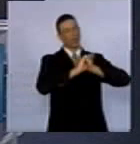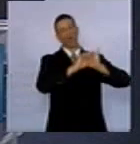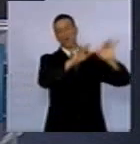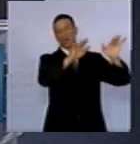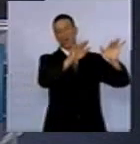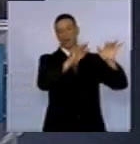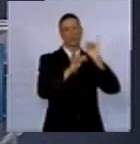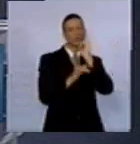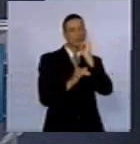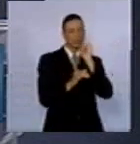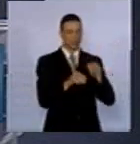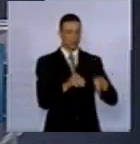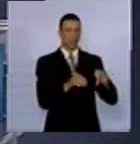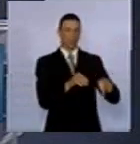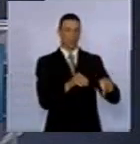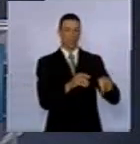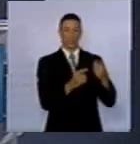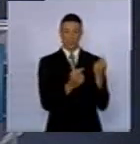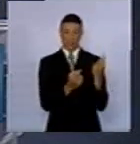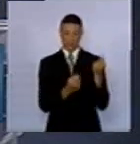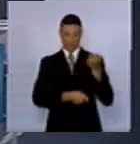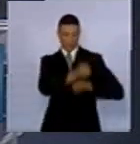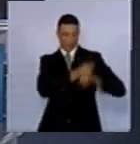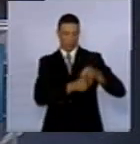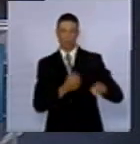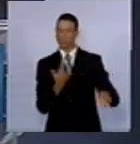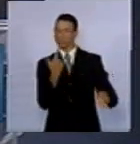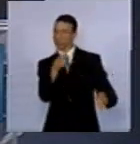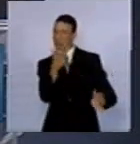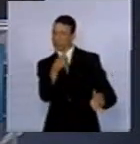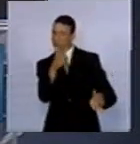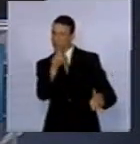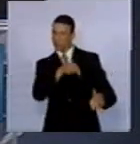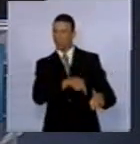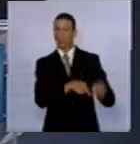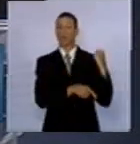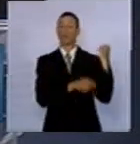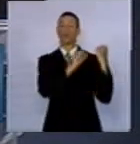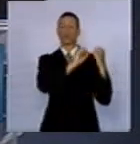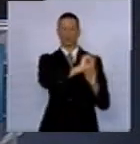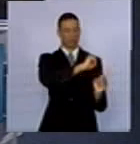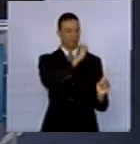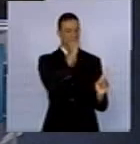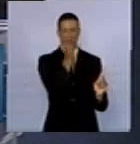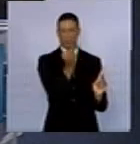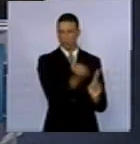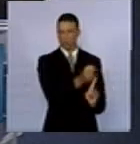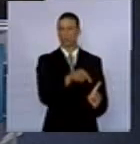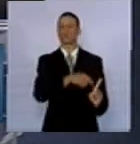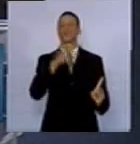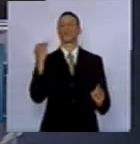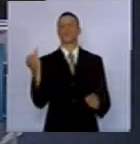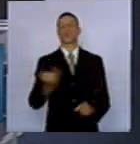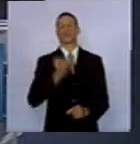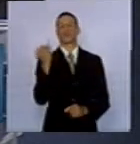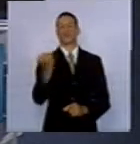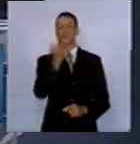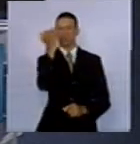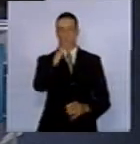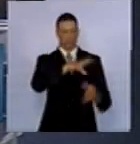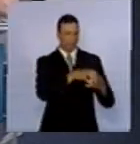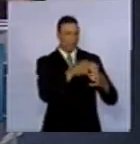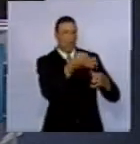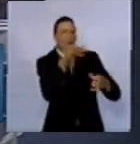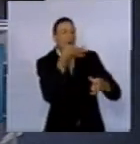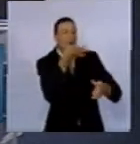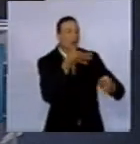receita publicitária elas não têm o mesmo poder econômico Mas elas têm um poder social relevante elas formam